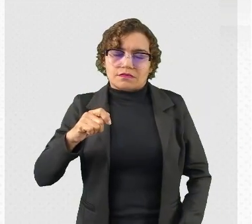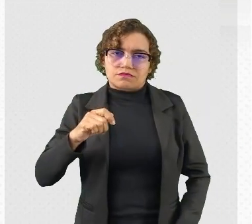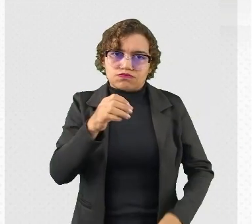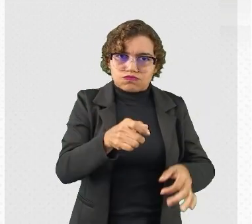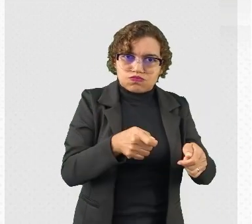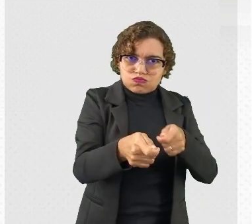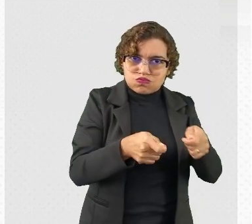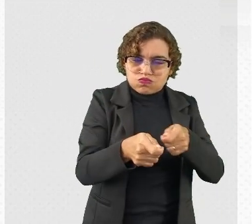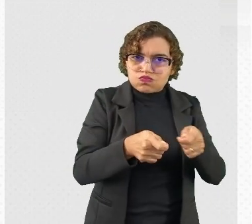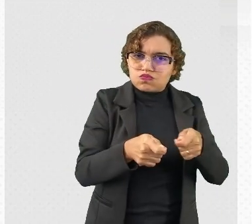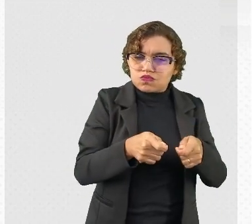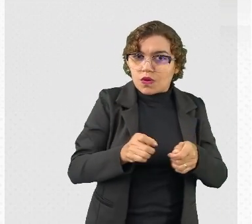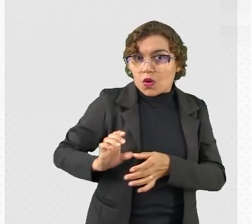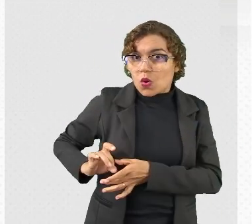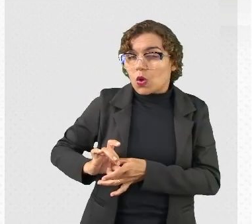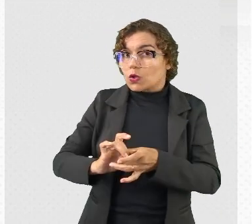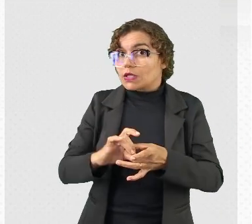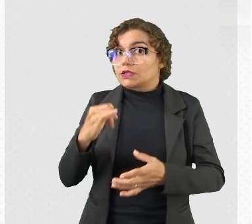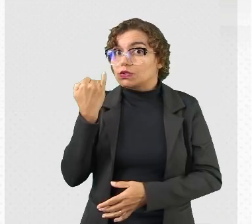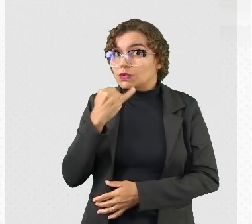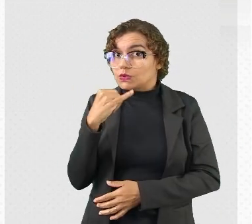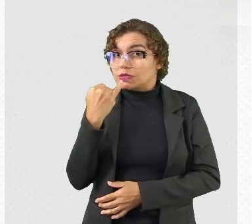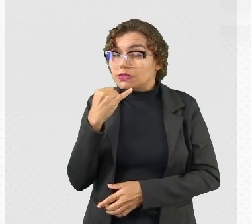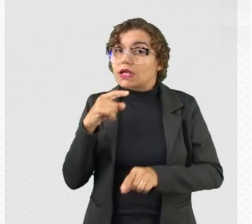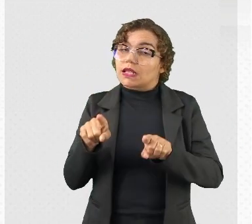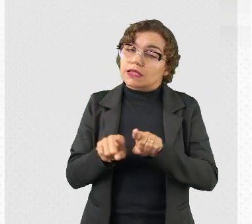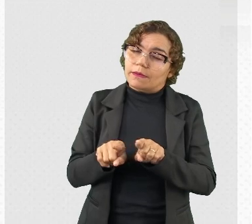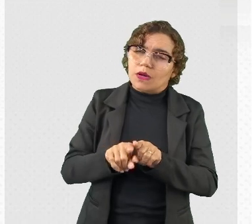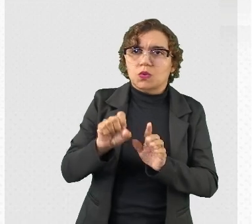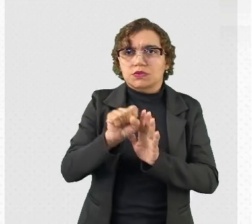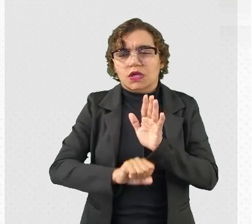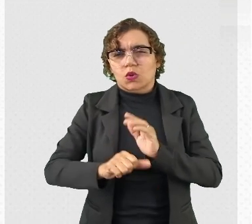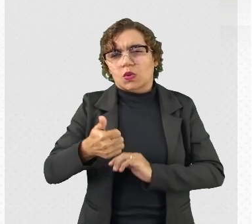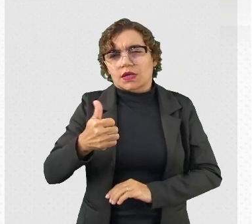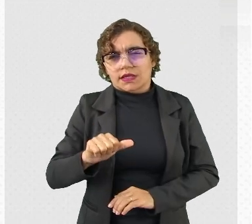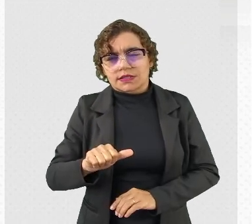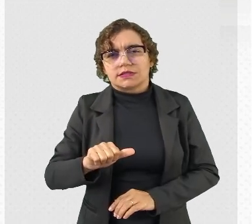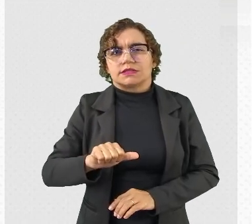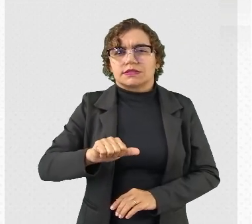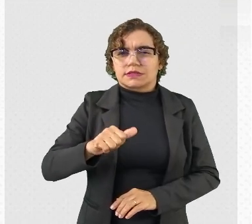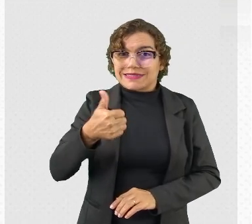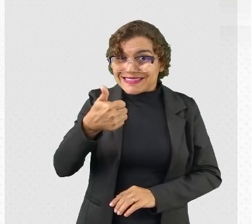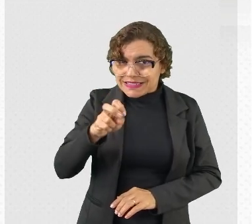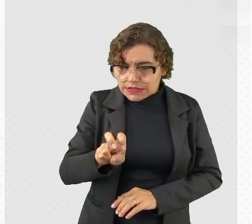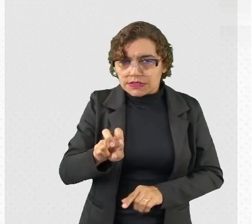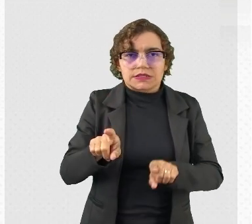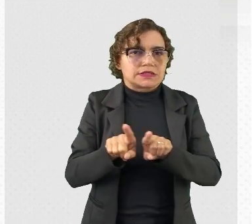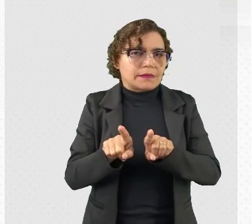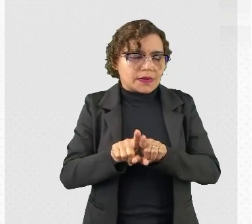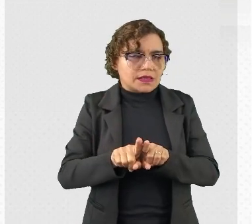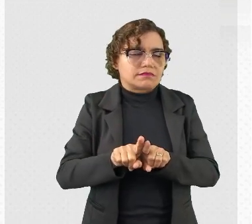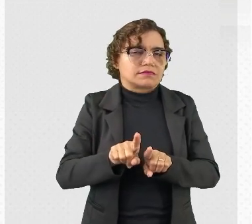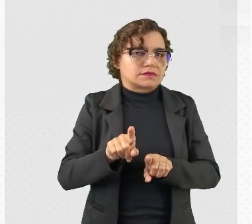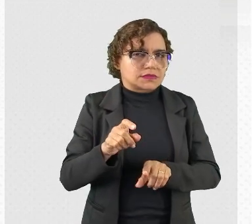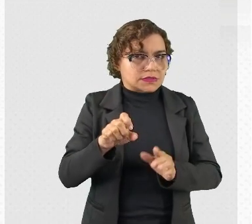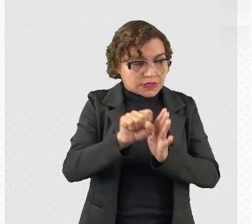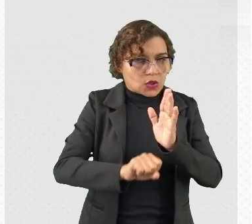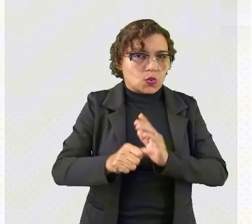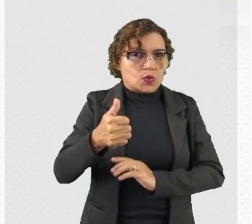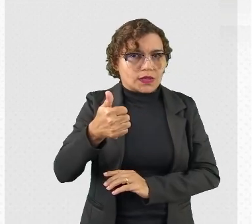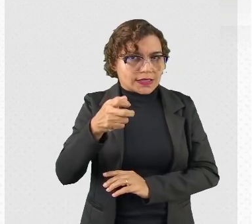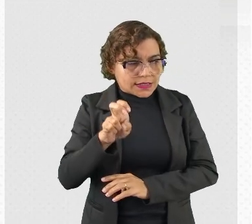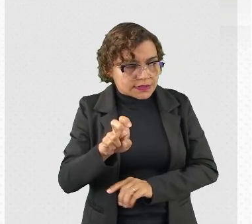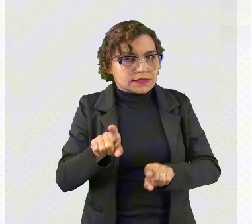E isso no contexto ali de Itália entre o século XV e XVI, tá? É nesse contexto em que o Maquiavel ele